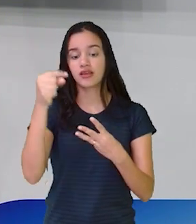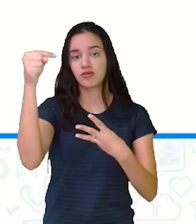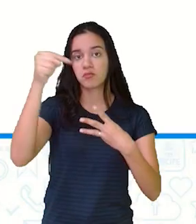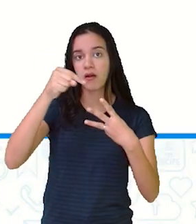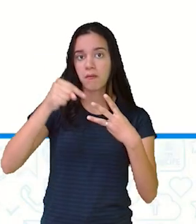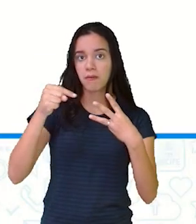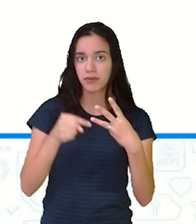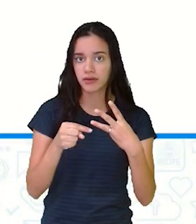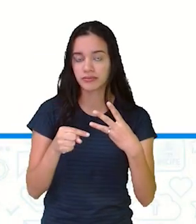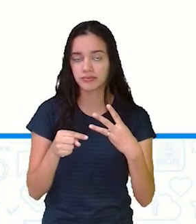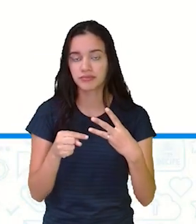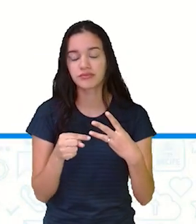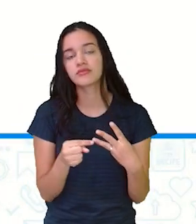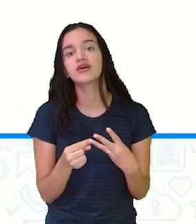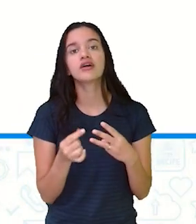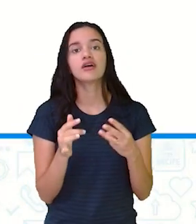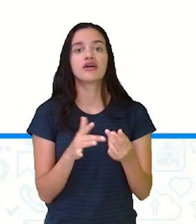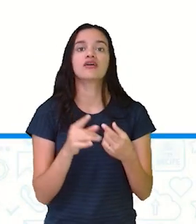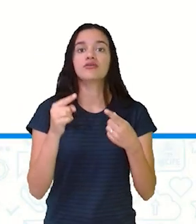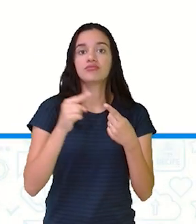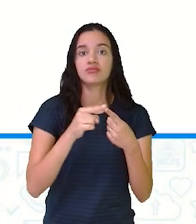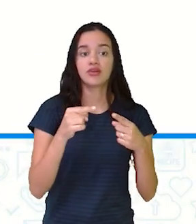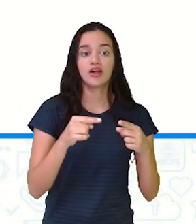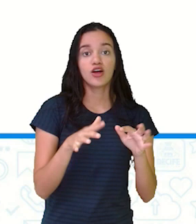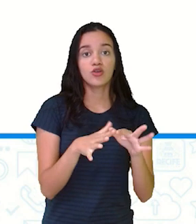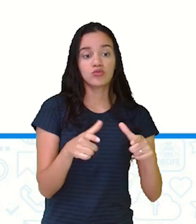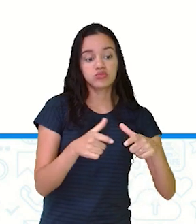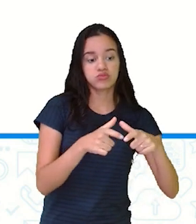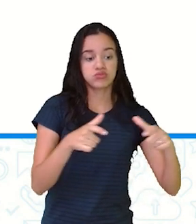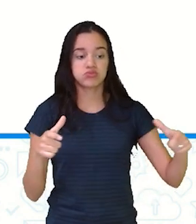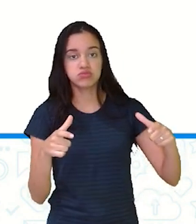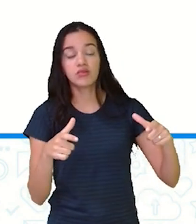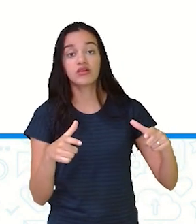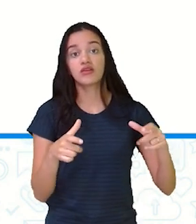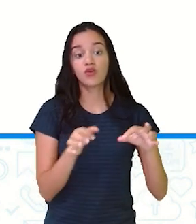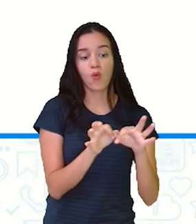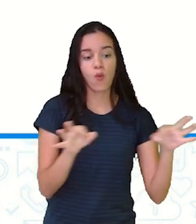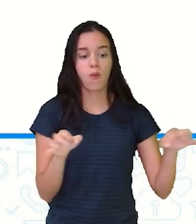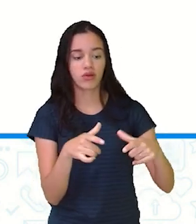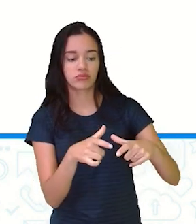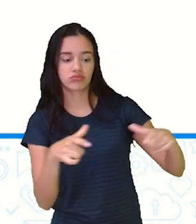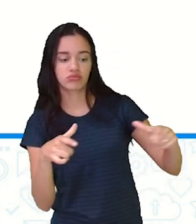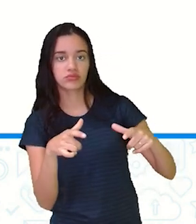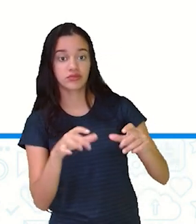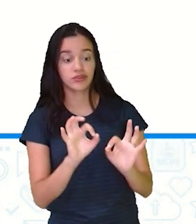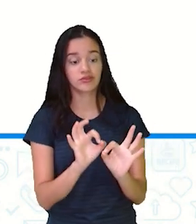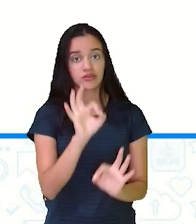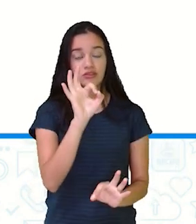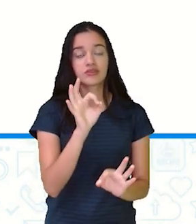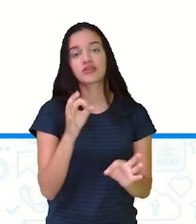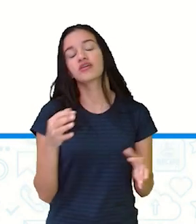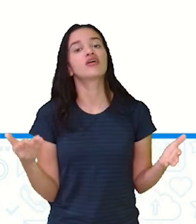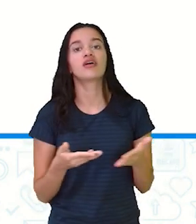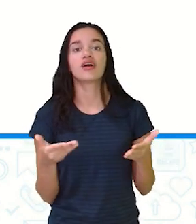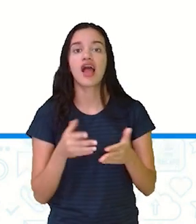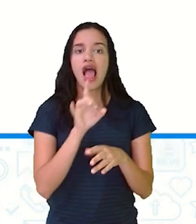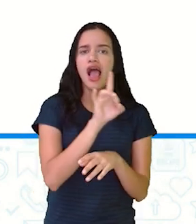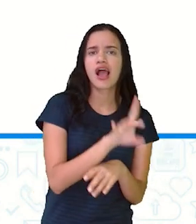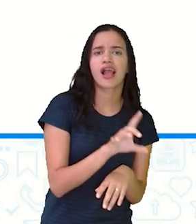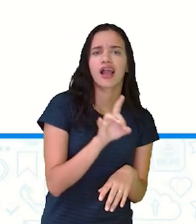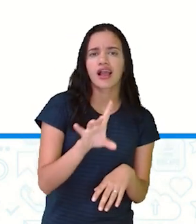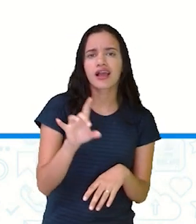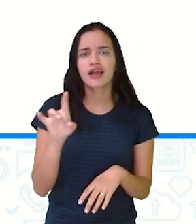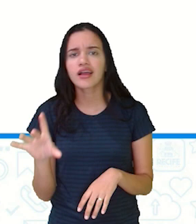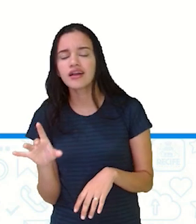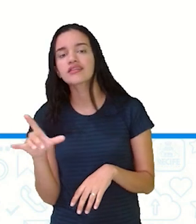que formam o volume. Comprimento, altura e largura. Nesse caso aqui, cada